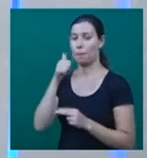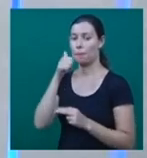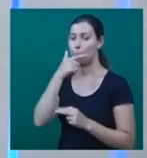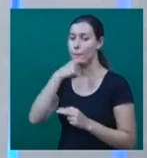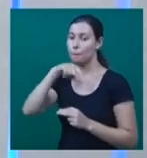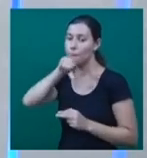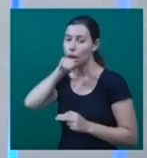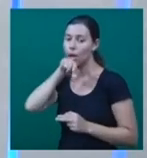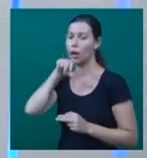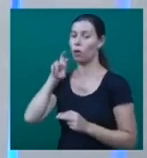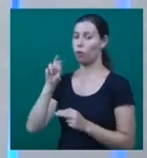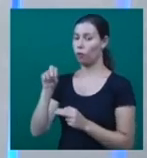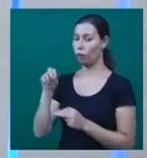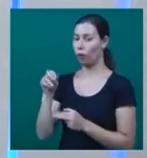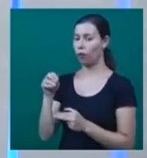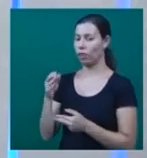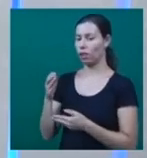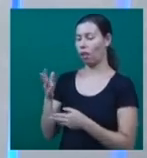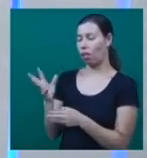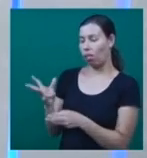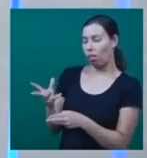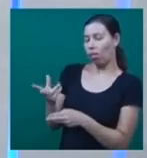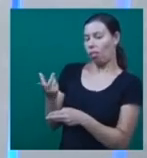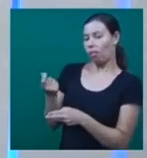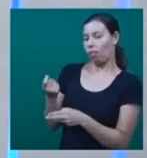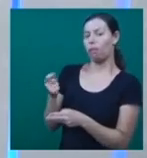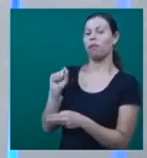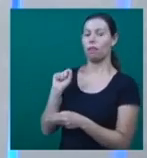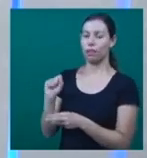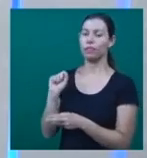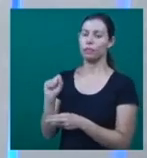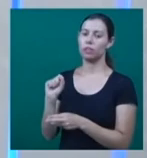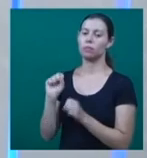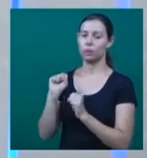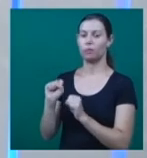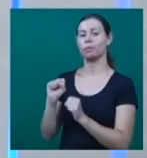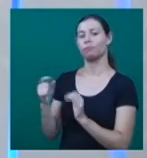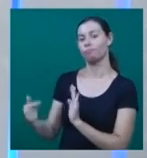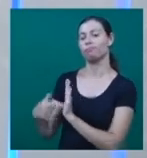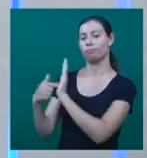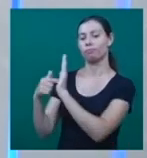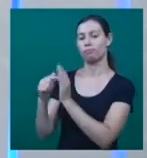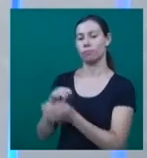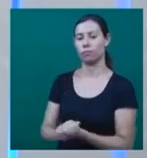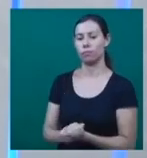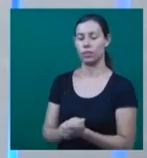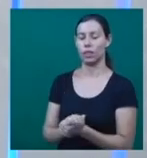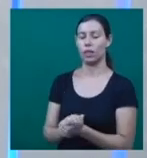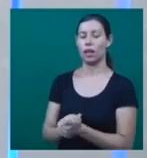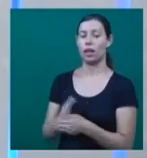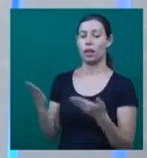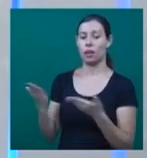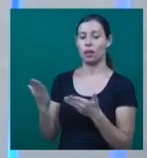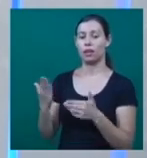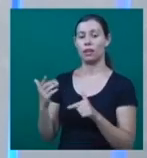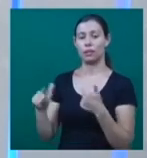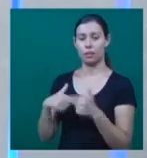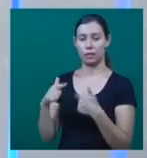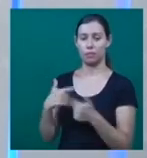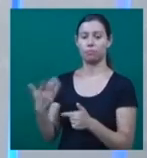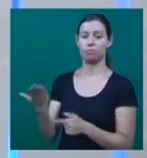ser uma saída, né, e também fazer a denúncia. No caso das relações de trabalho entre colegas,